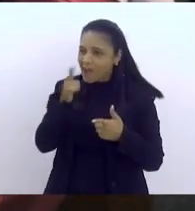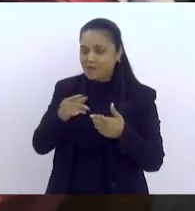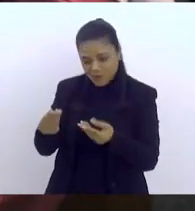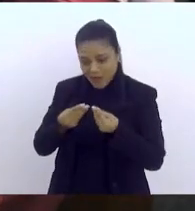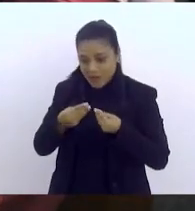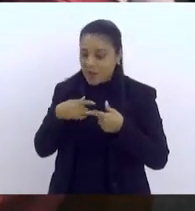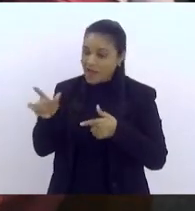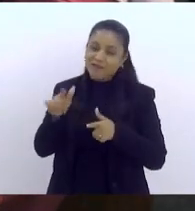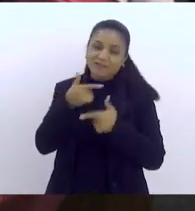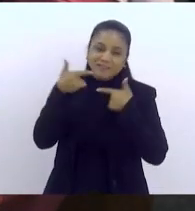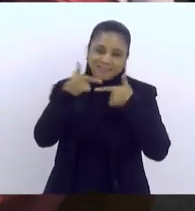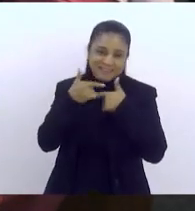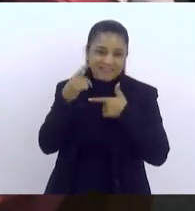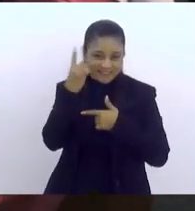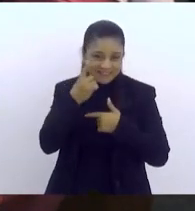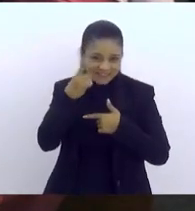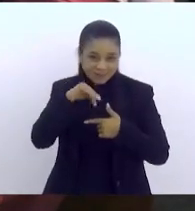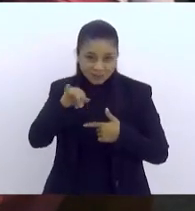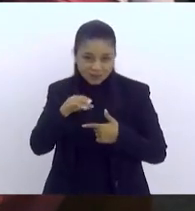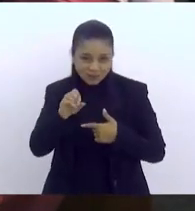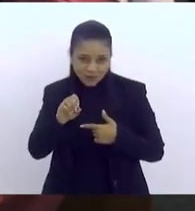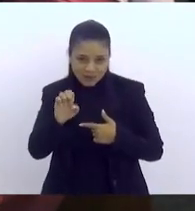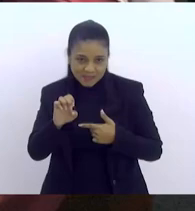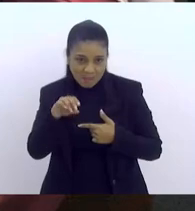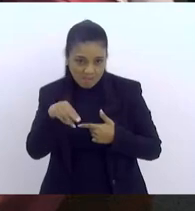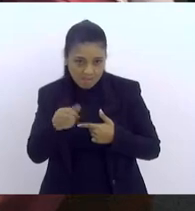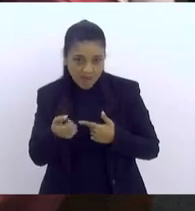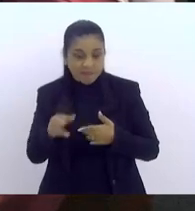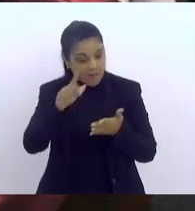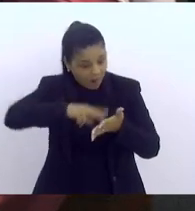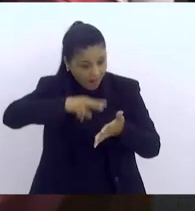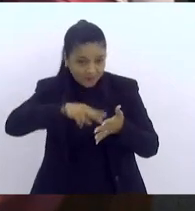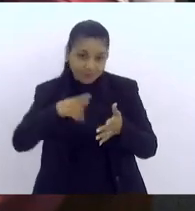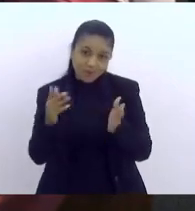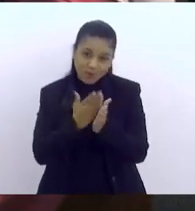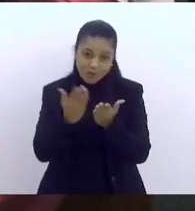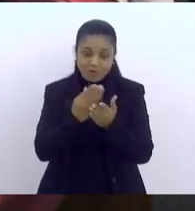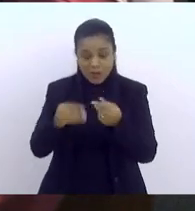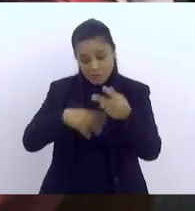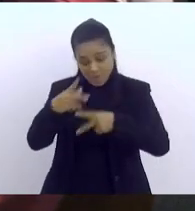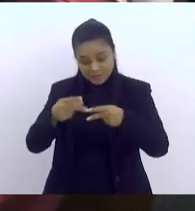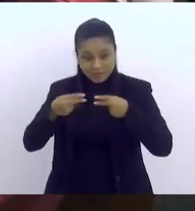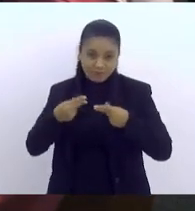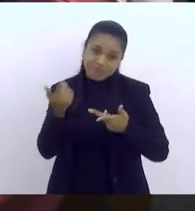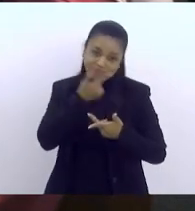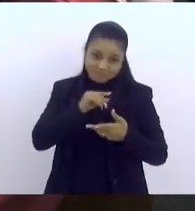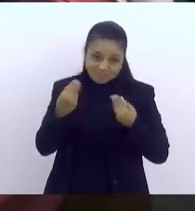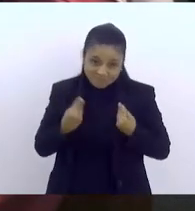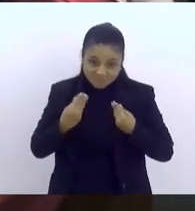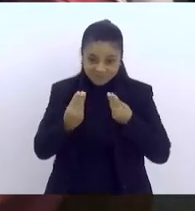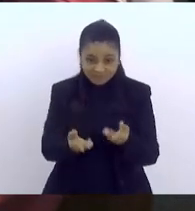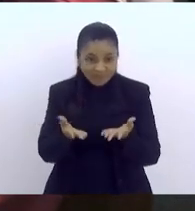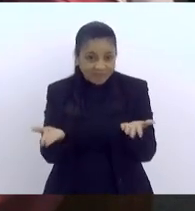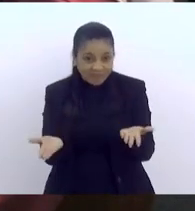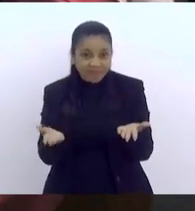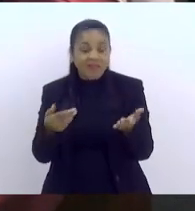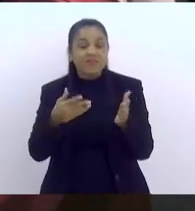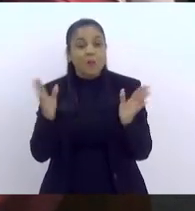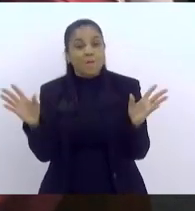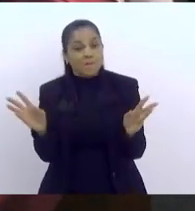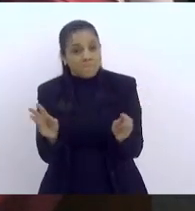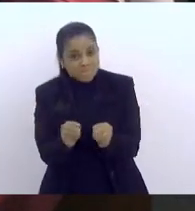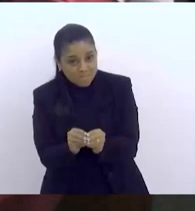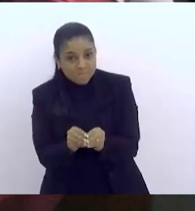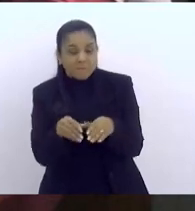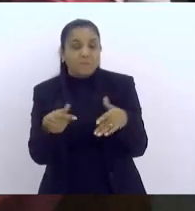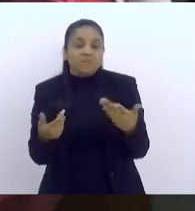que ele ganhou de presente. Então, esse respeito tem que haver, o ato de desrespeito nunca. Mas o ponto que eu quero chegar para encerrar,